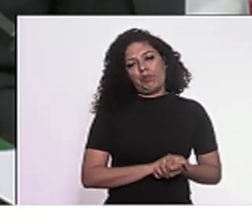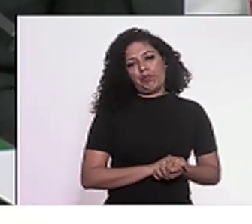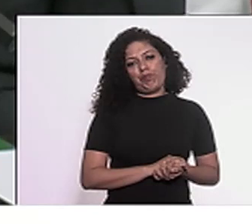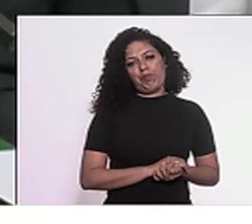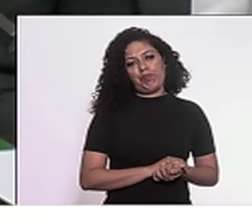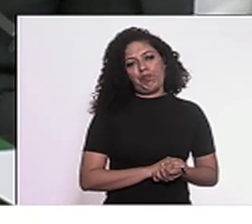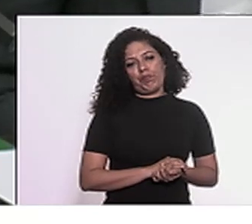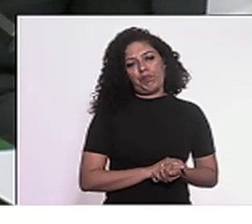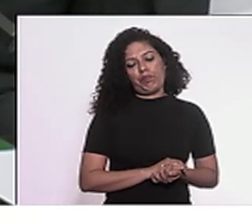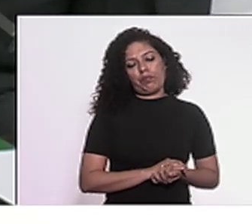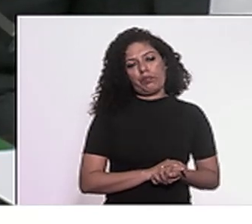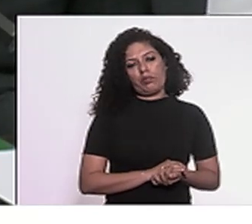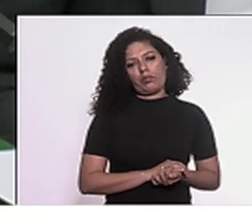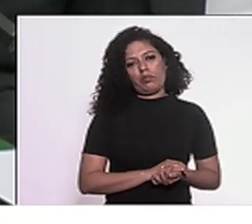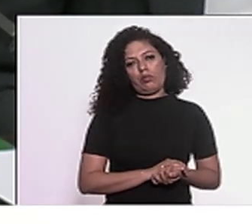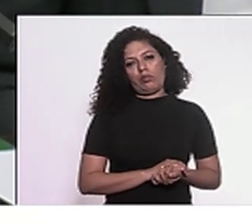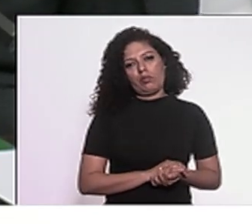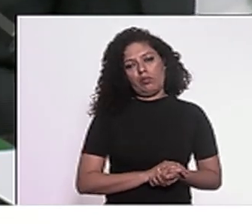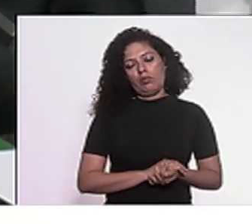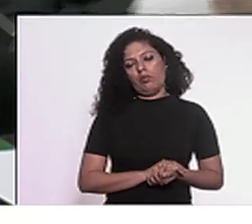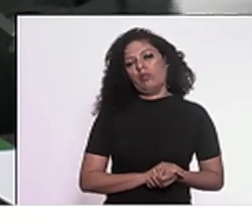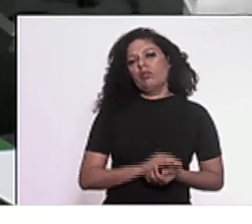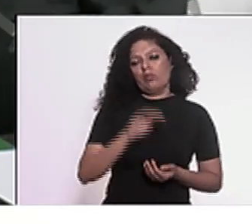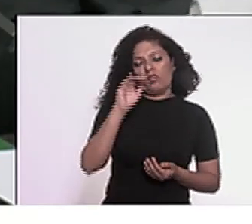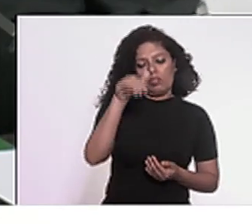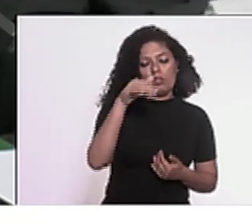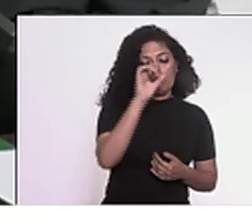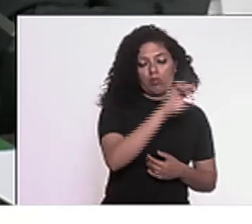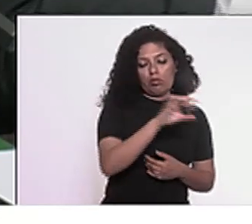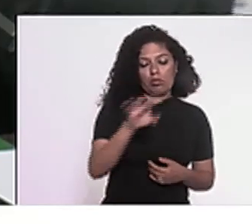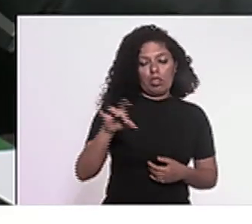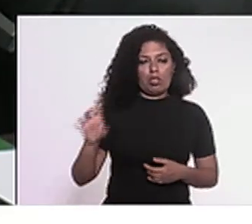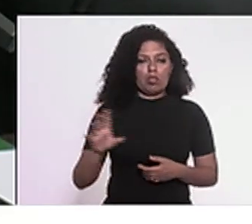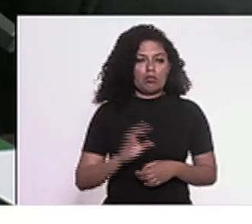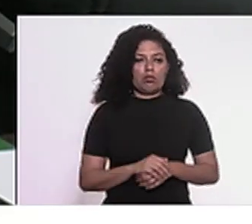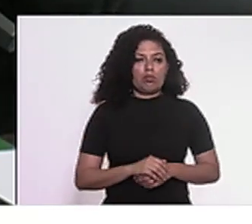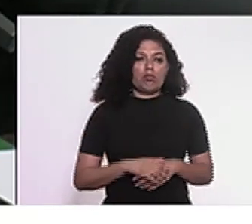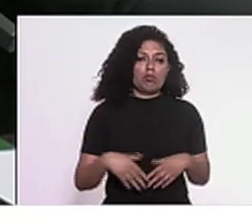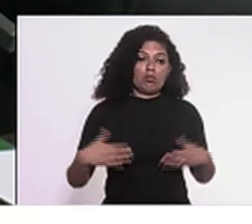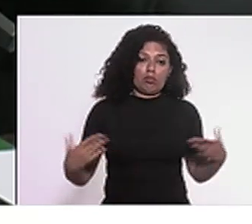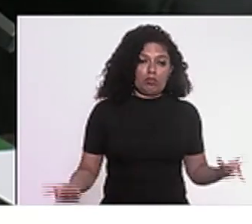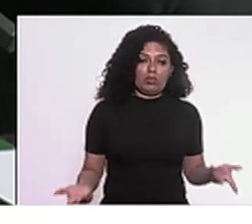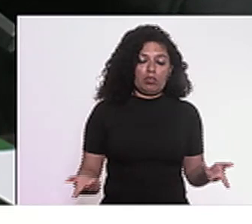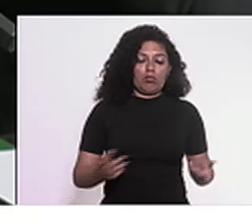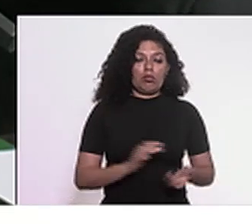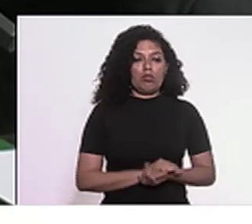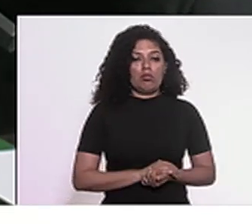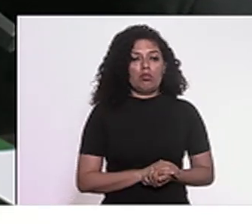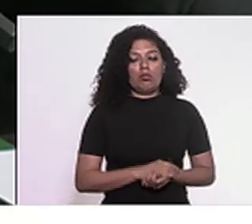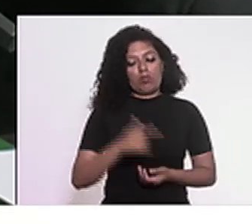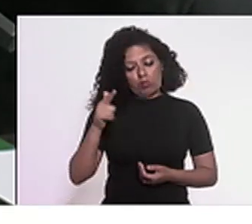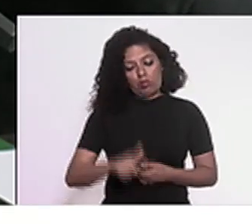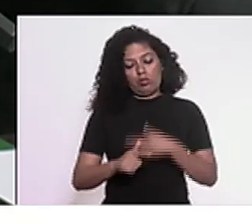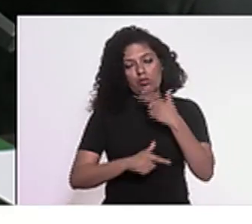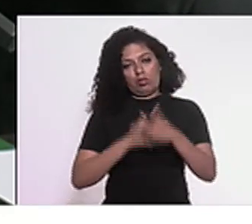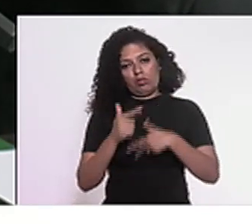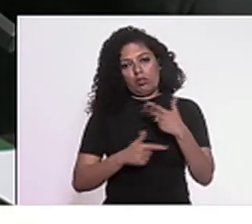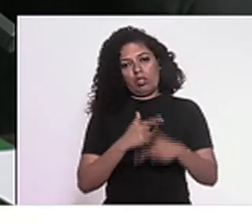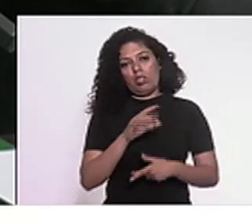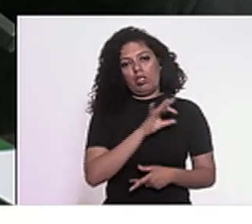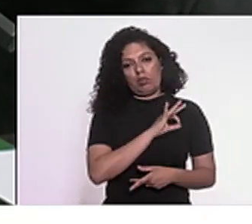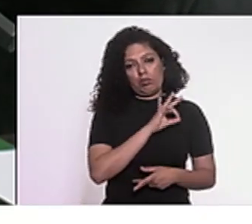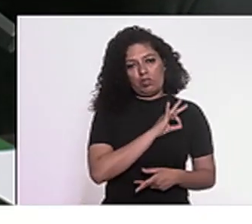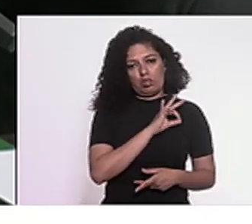de cada tema próprio, né? Enfim. Então, e mais uma vez, a Polícia Militar